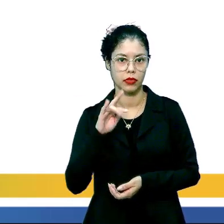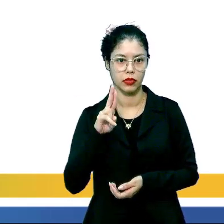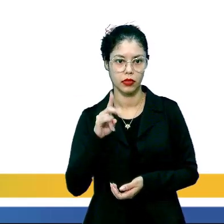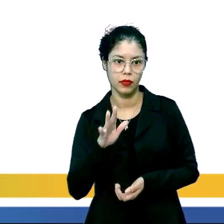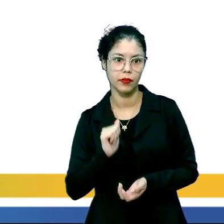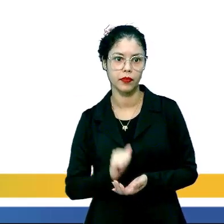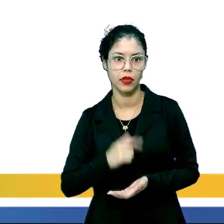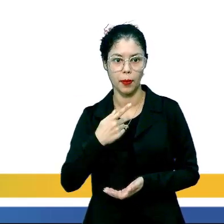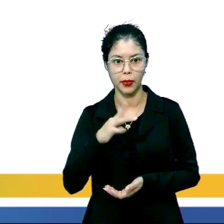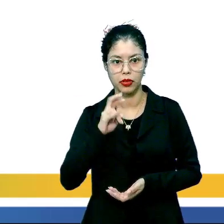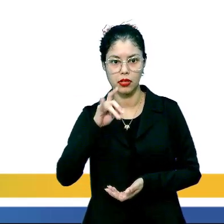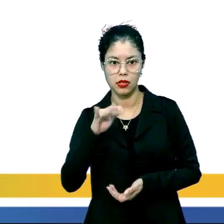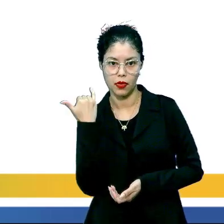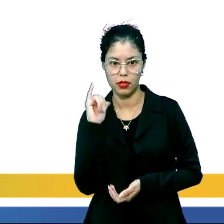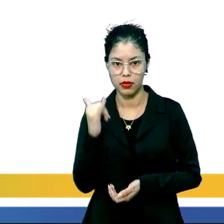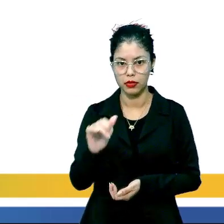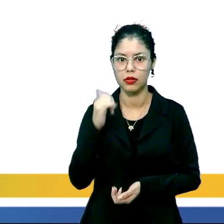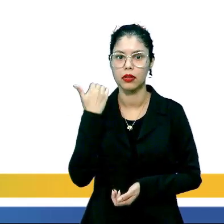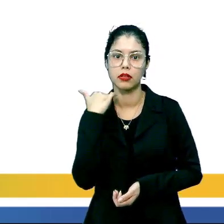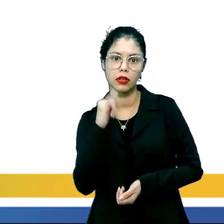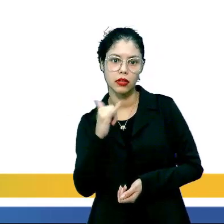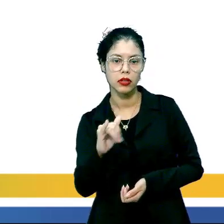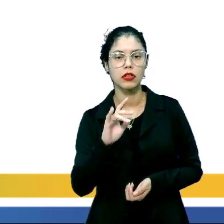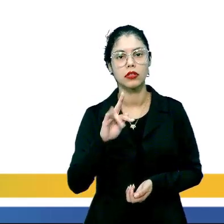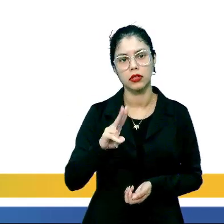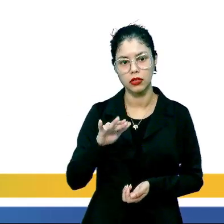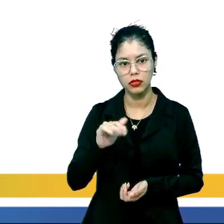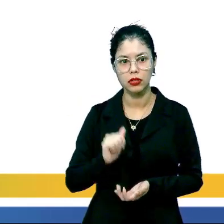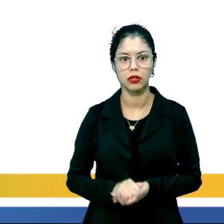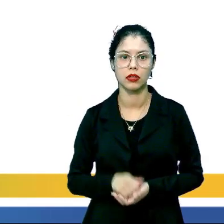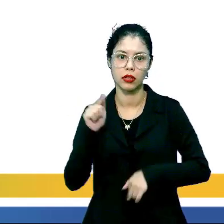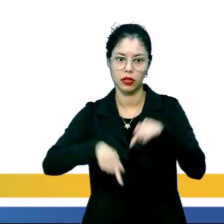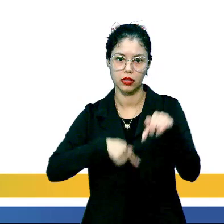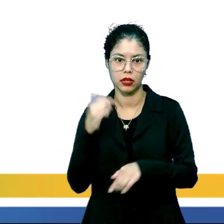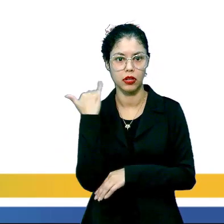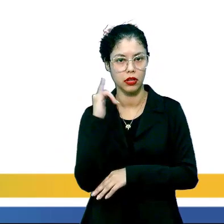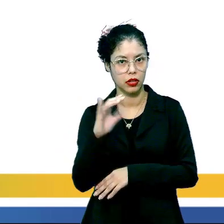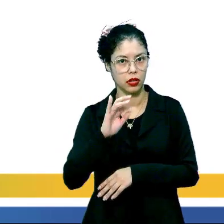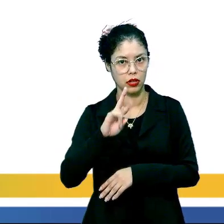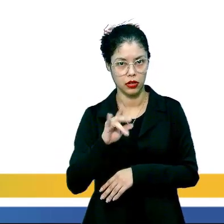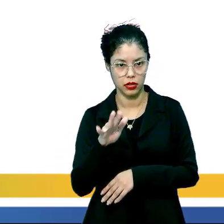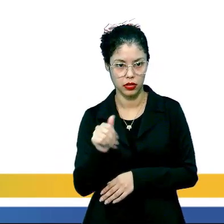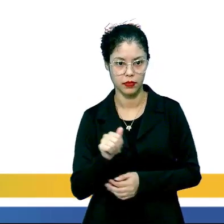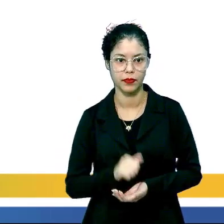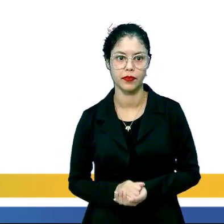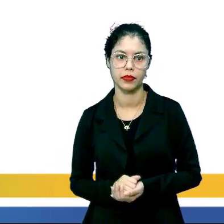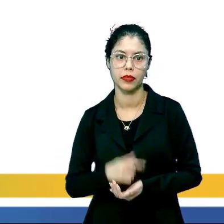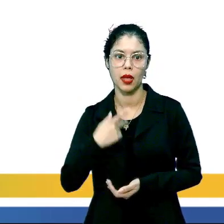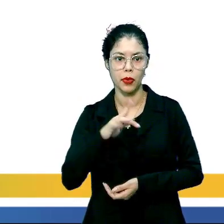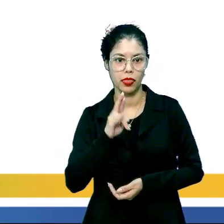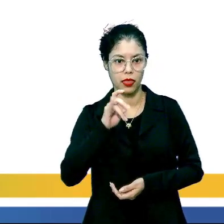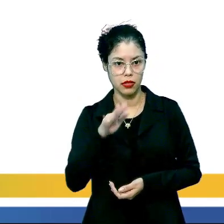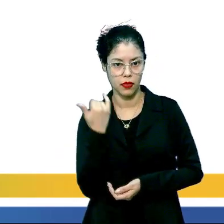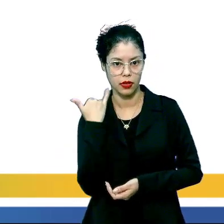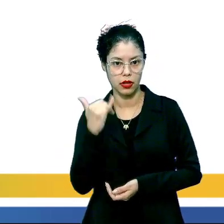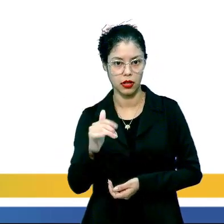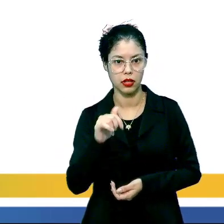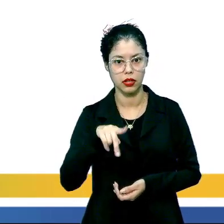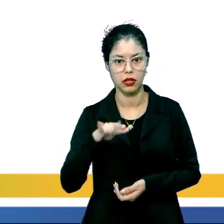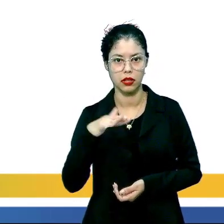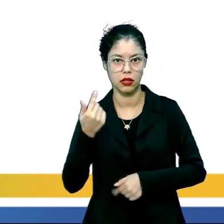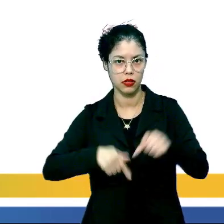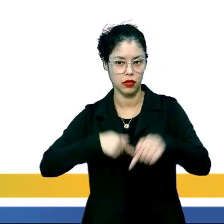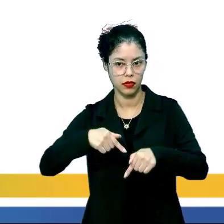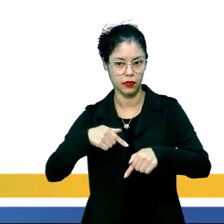cinética, potencial elétrica em energia cinética, química em energia cinética, potencial elétrico em